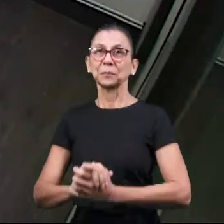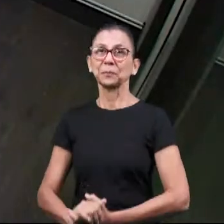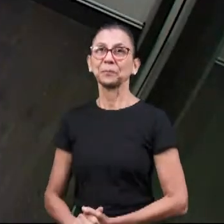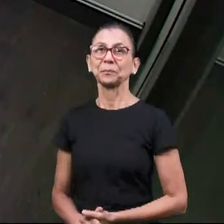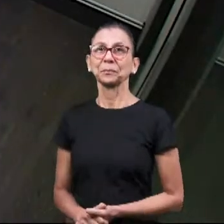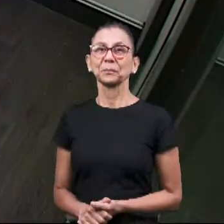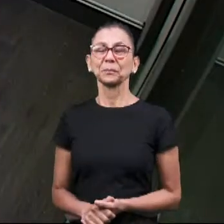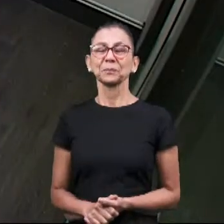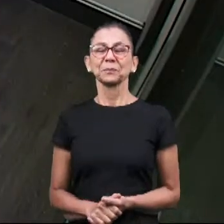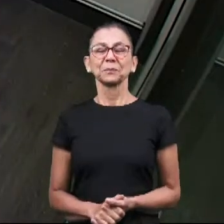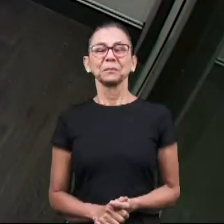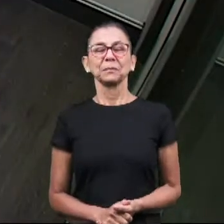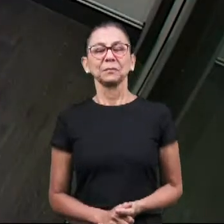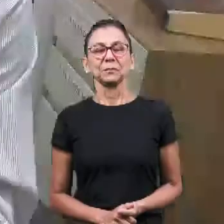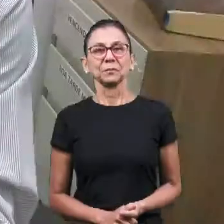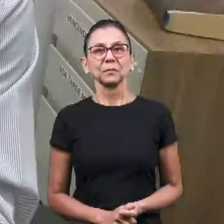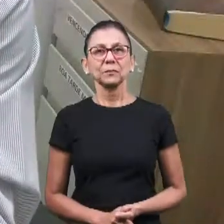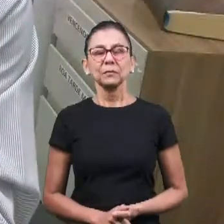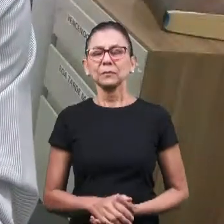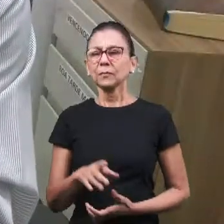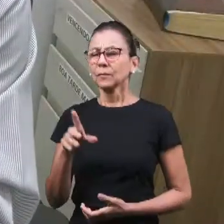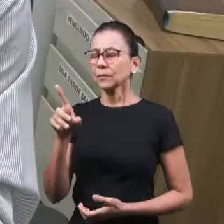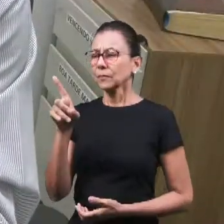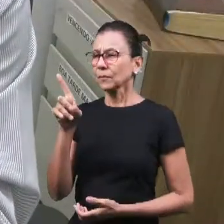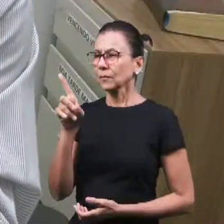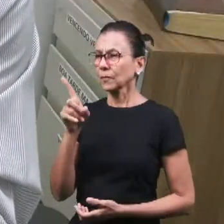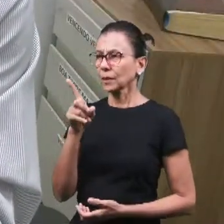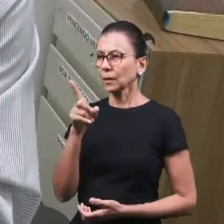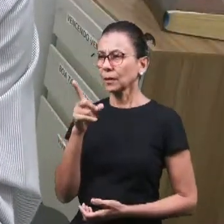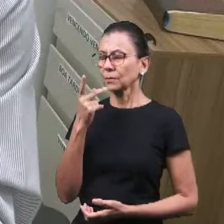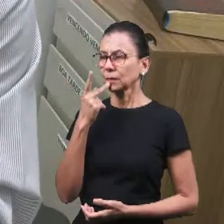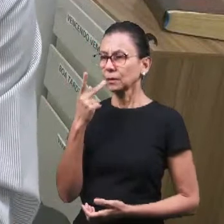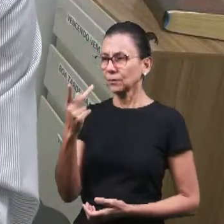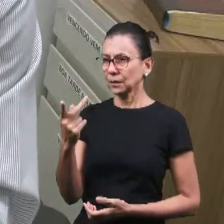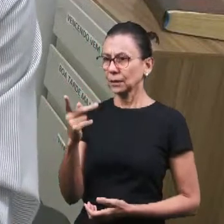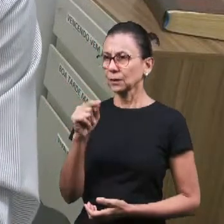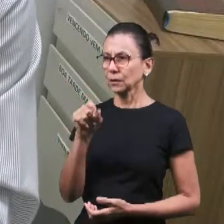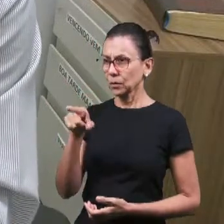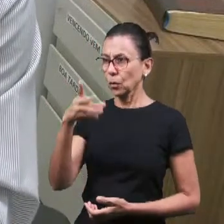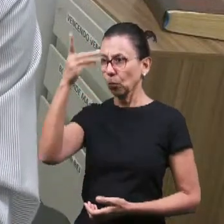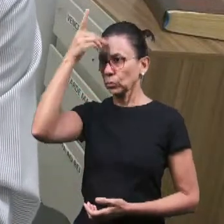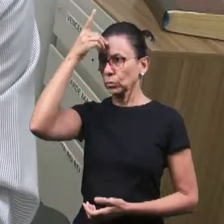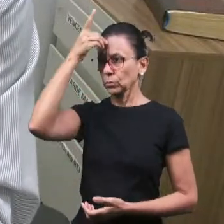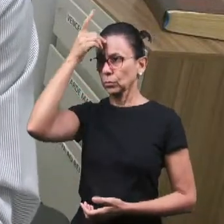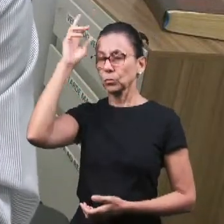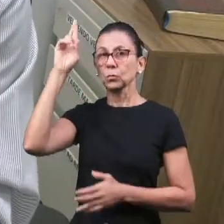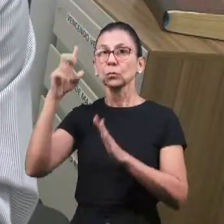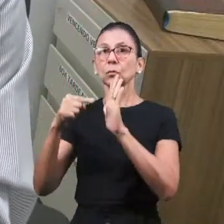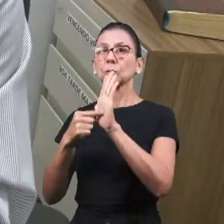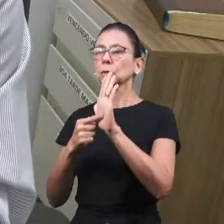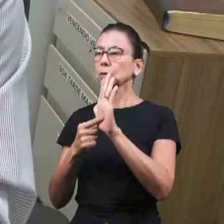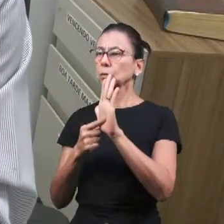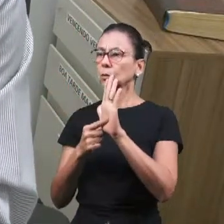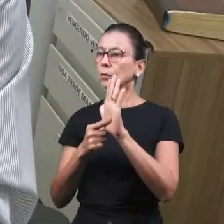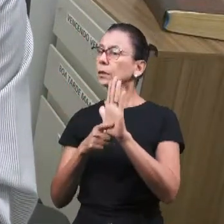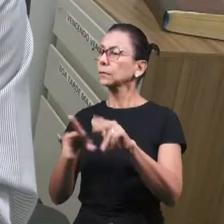sobre essa. O senhor recebeu o dom, né? O dom. E o senhor colocou em